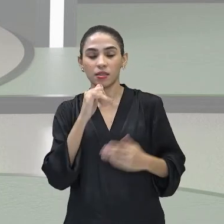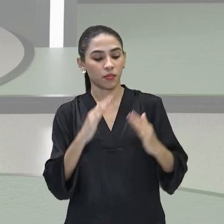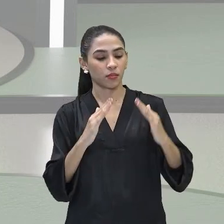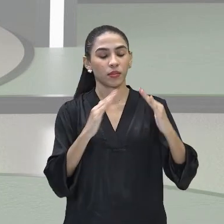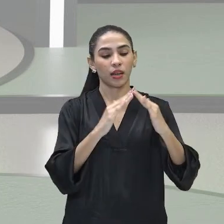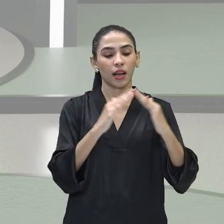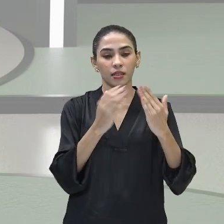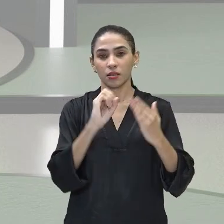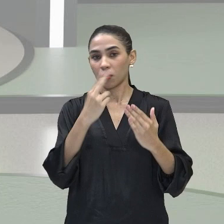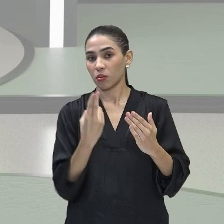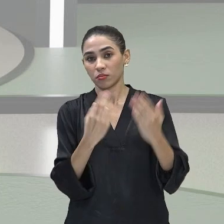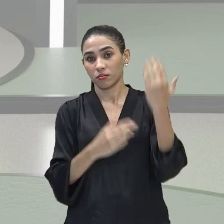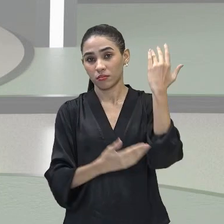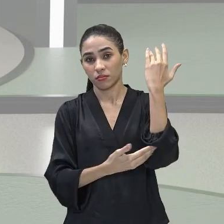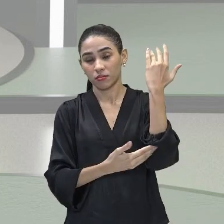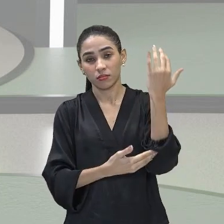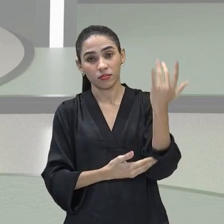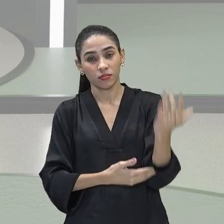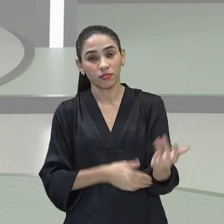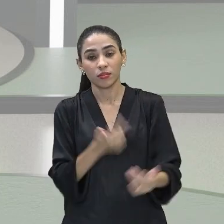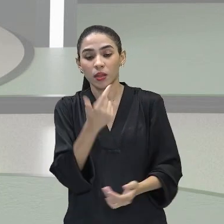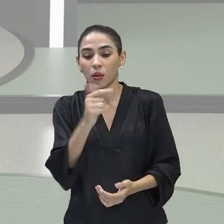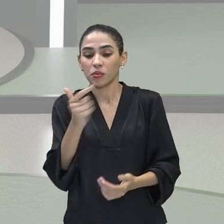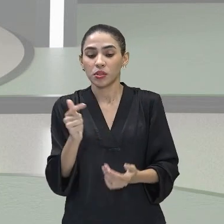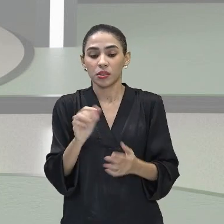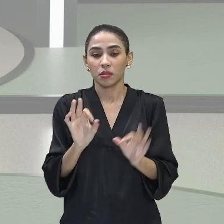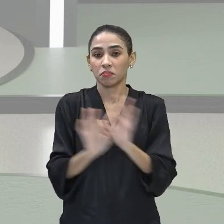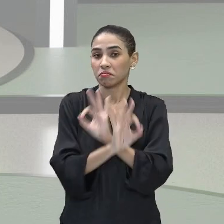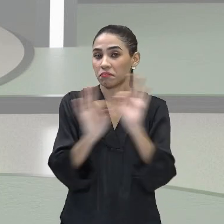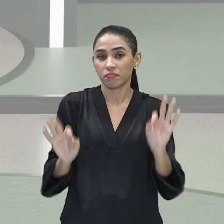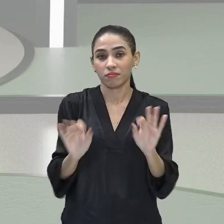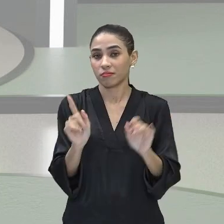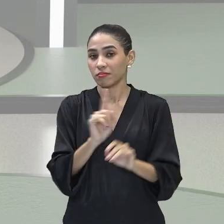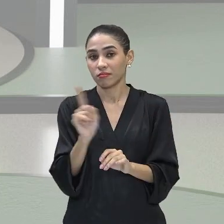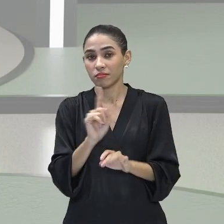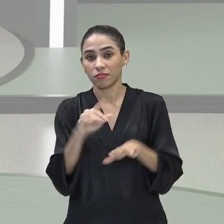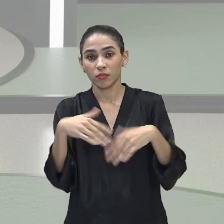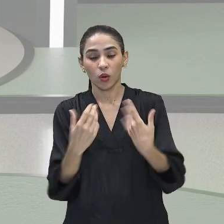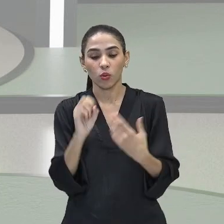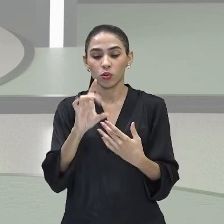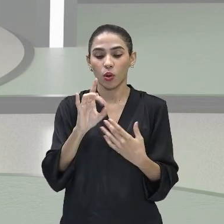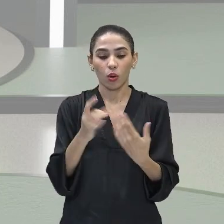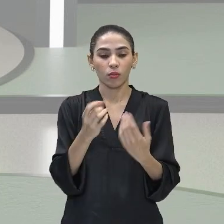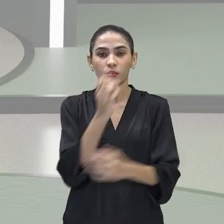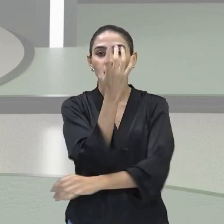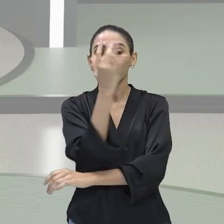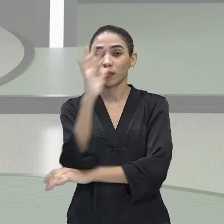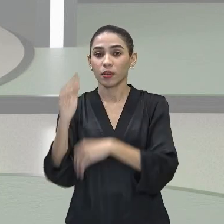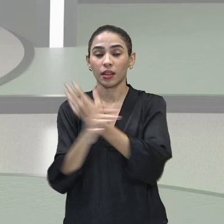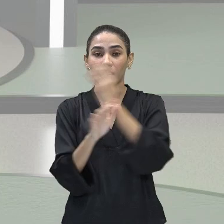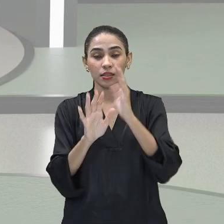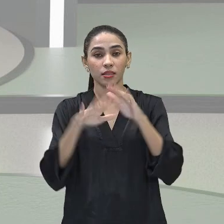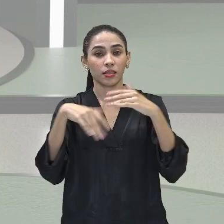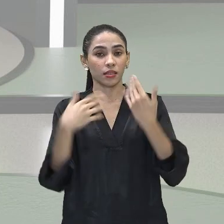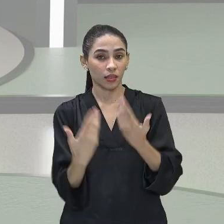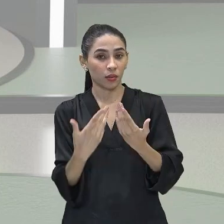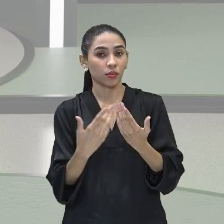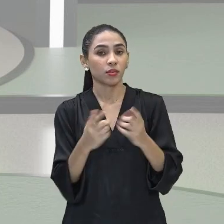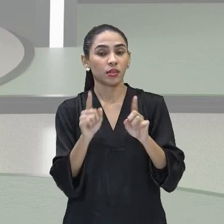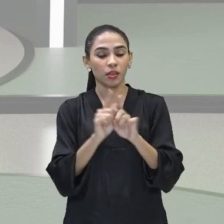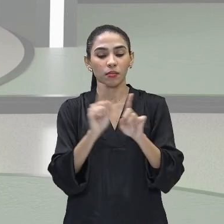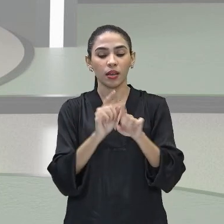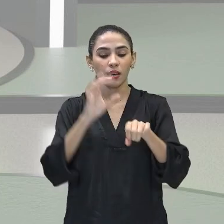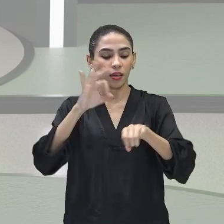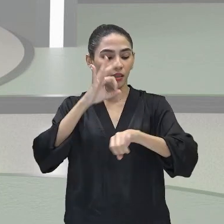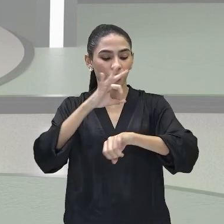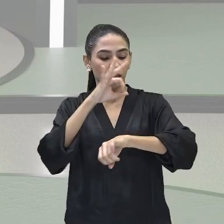daquela área onde não existia, né, nenhum ser humano ali, onde estava somente o ecossistema, né? E aí esse protozoário